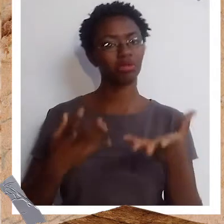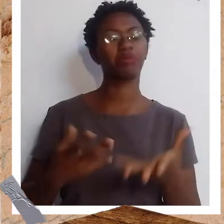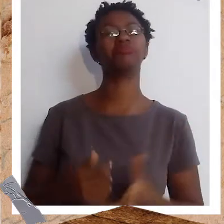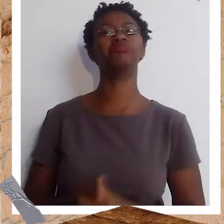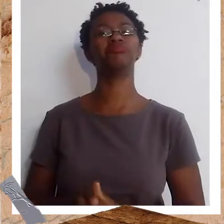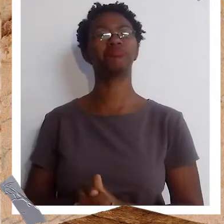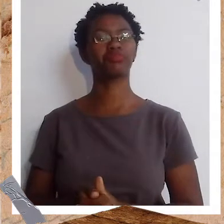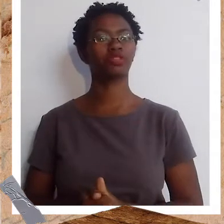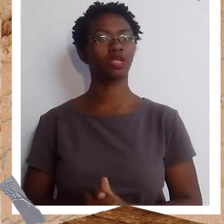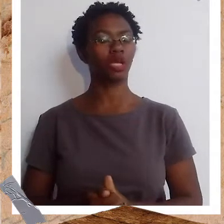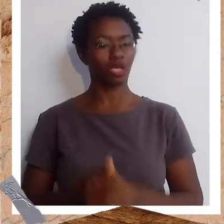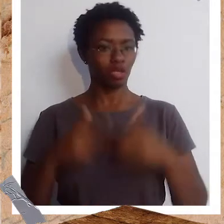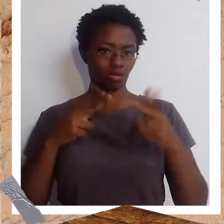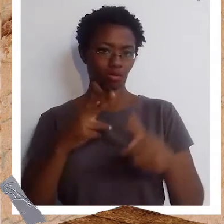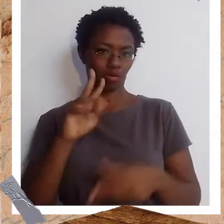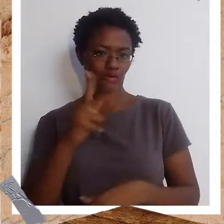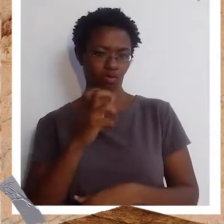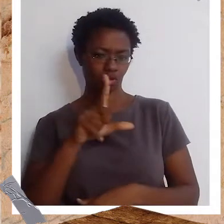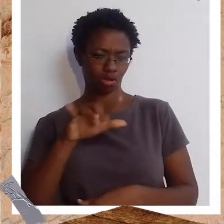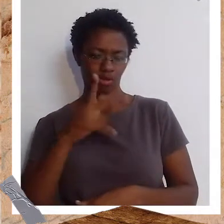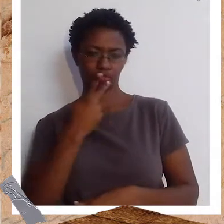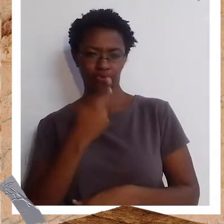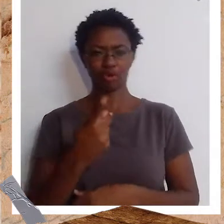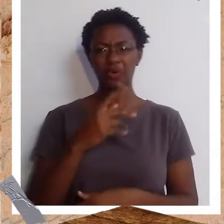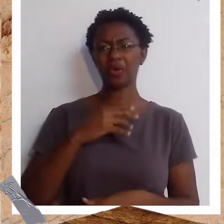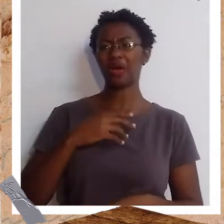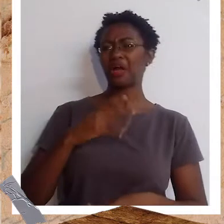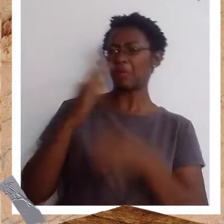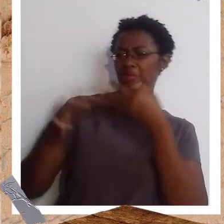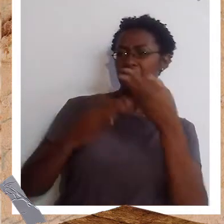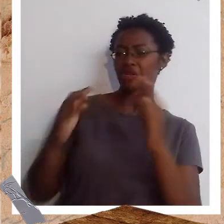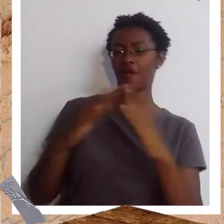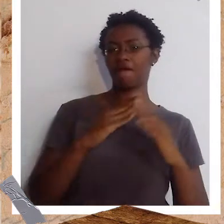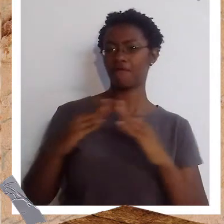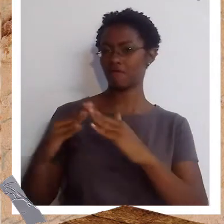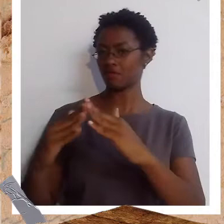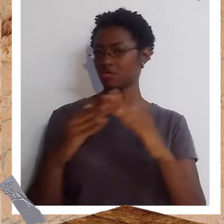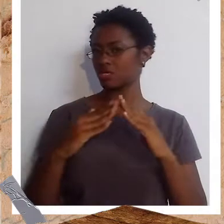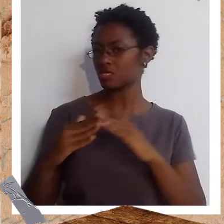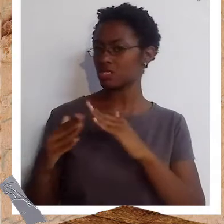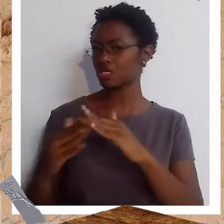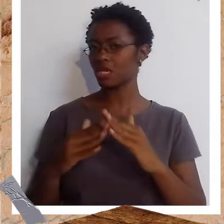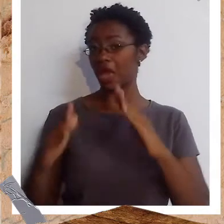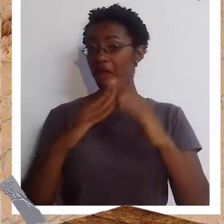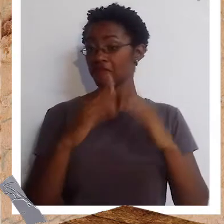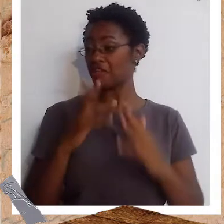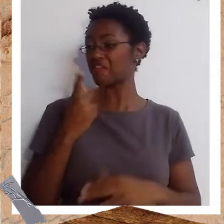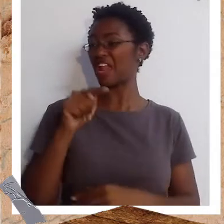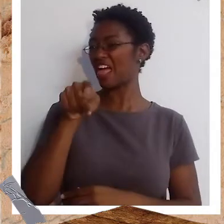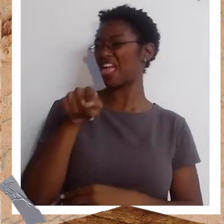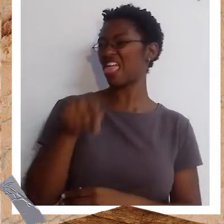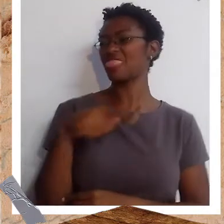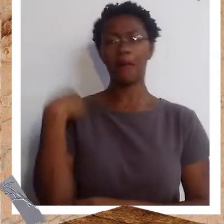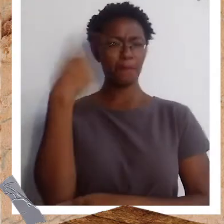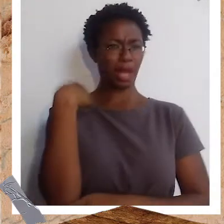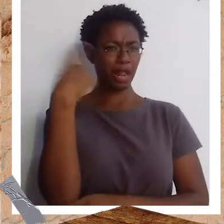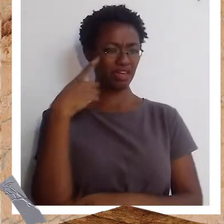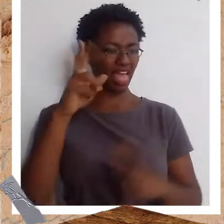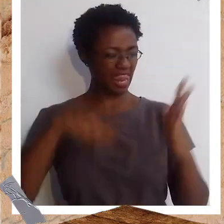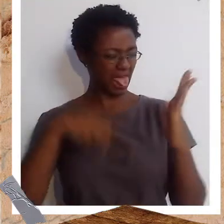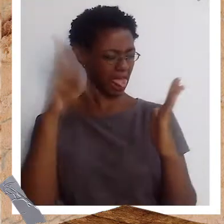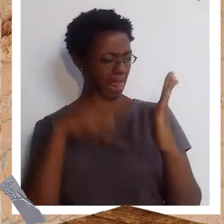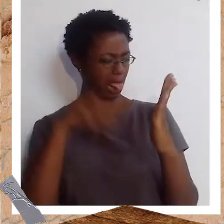ali, como disse Hélio, o comentário sobre a vizinhança, as vizinhas chamavam ela de louca porque ela lia